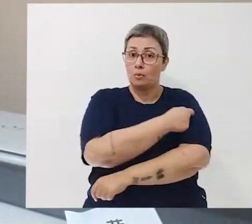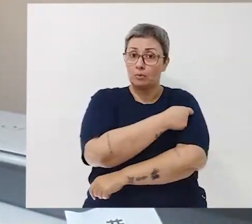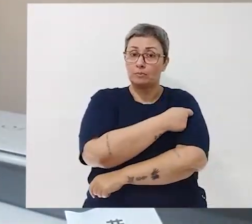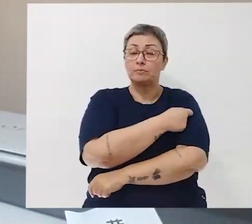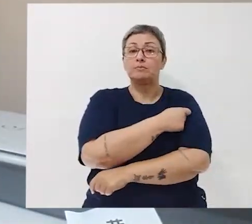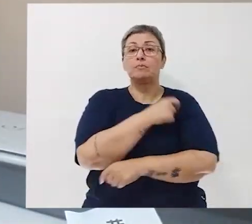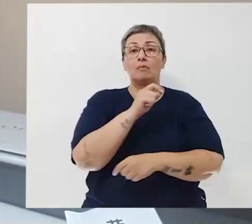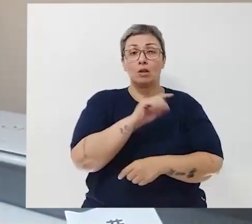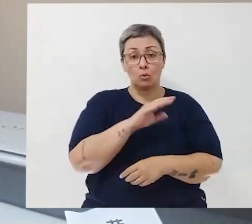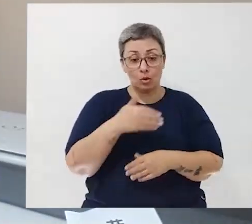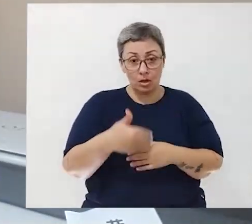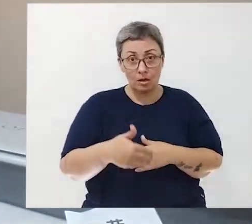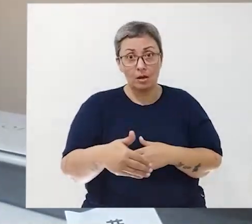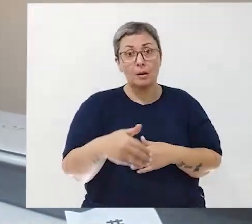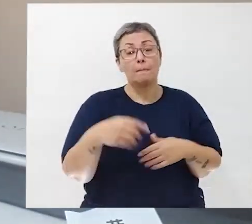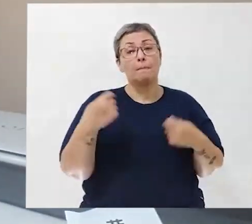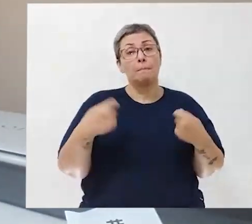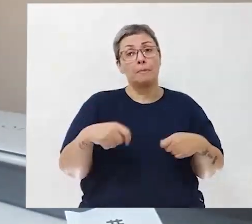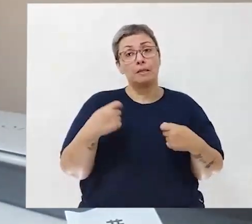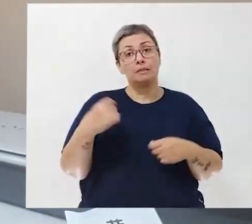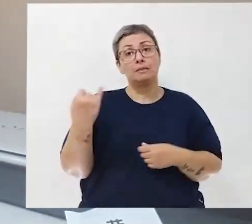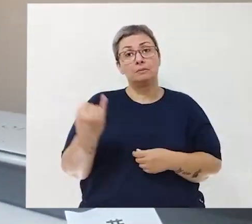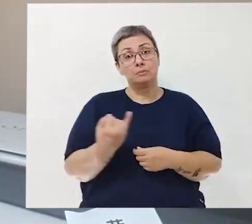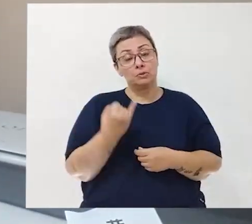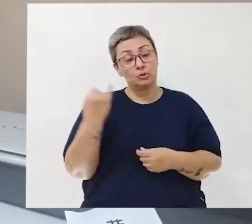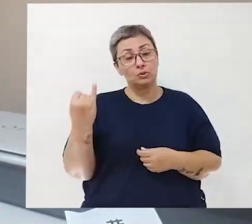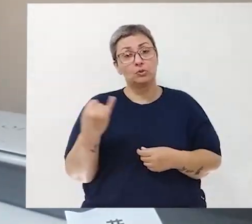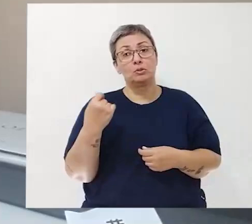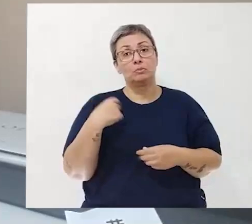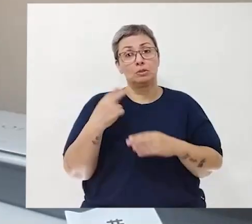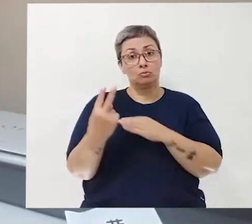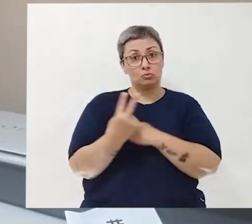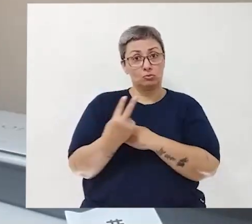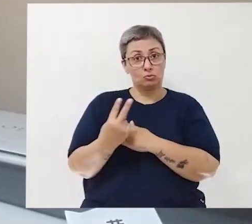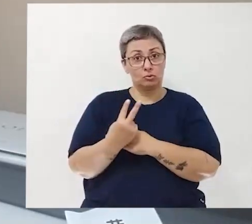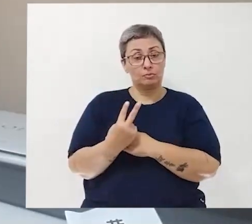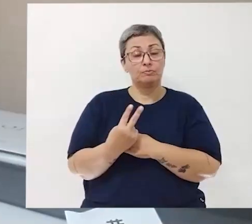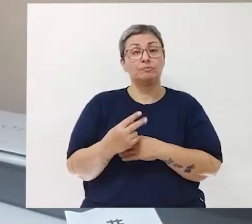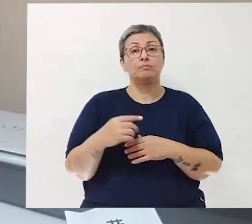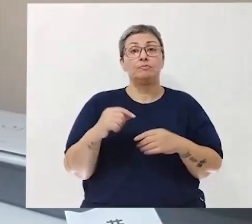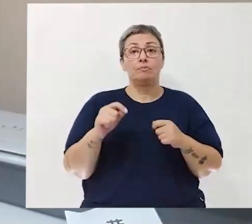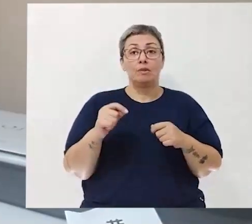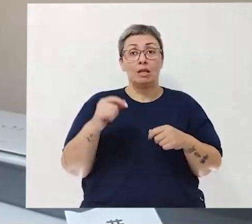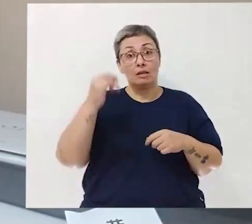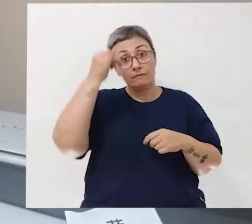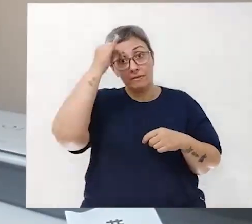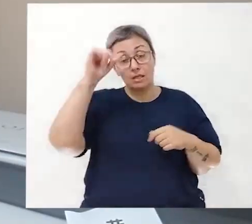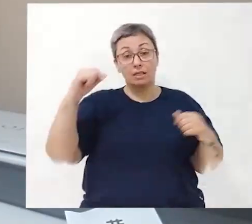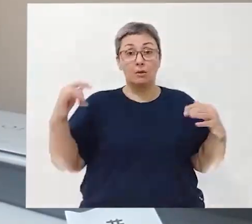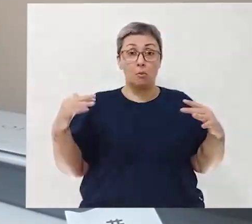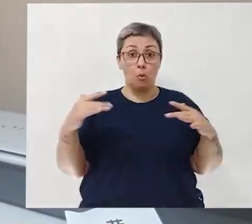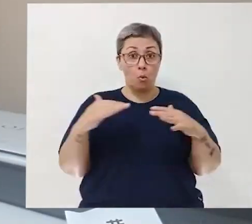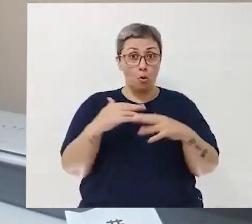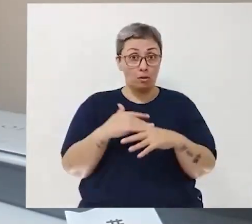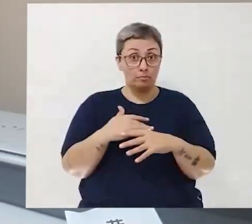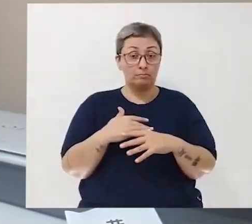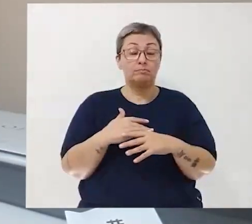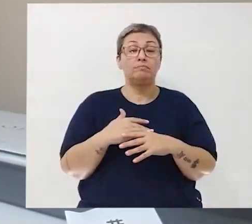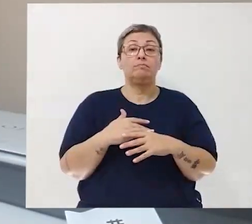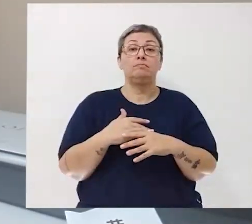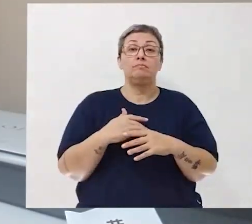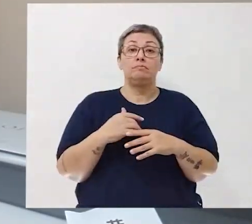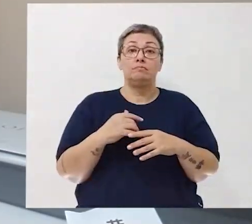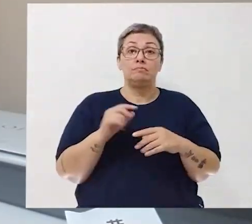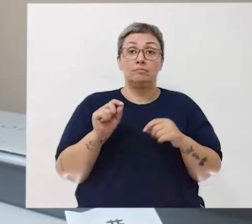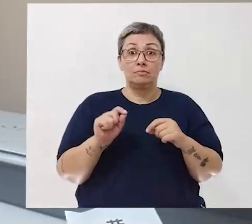vacina acontecendo, mas é muito importante que a gente se cuide, tá? Evite aglomerações,